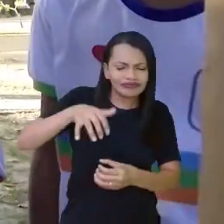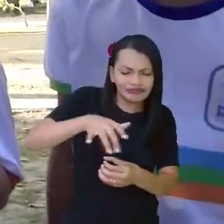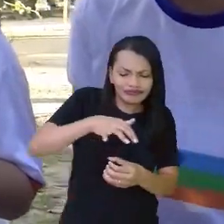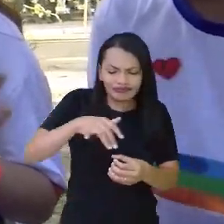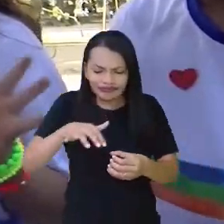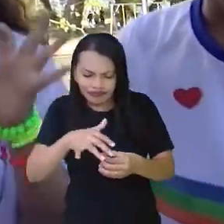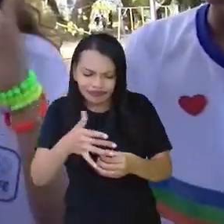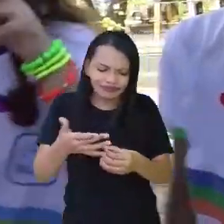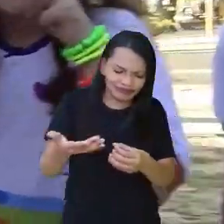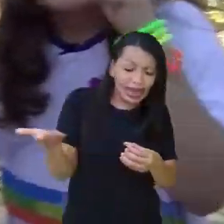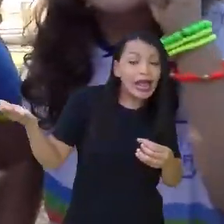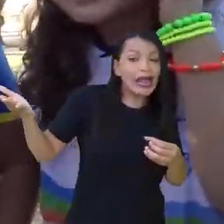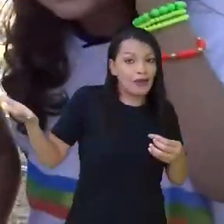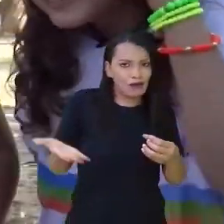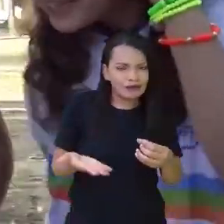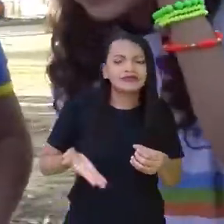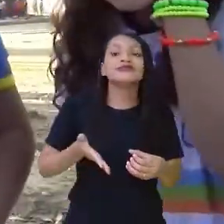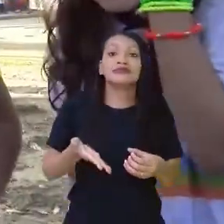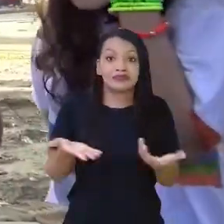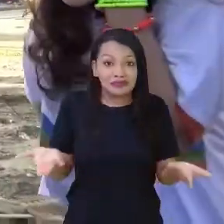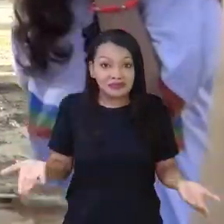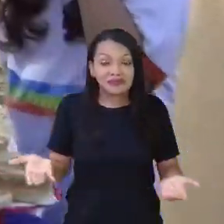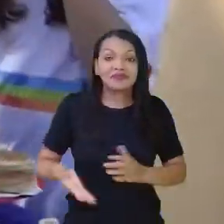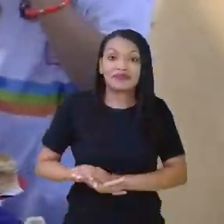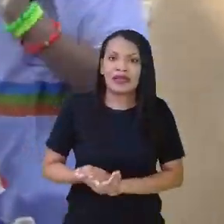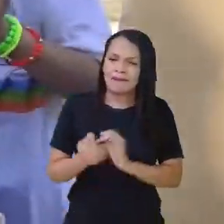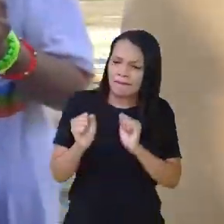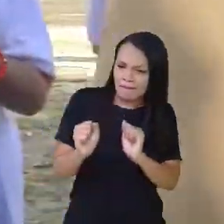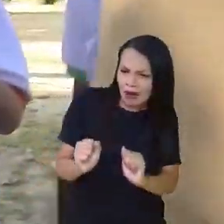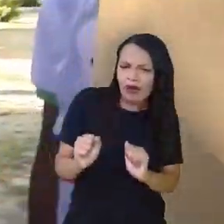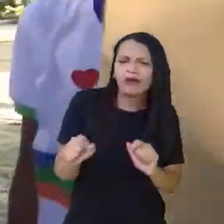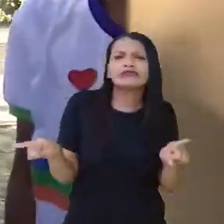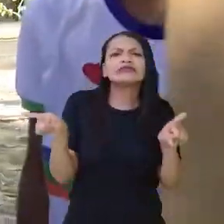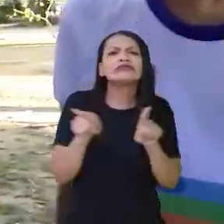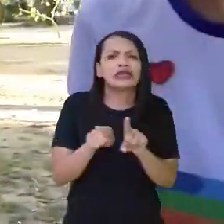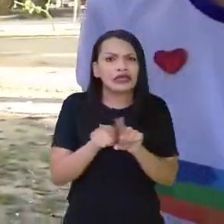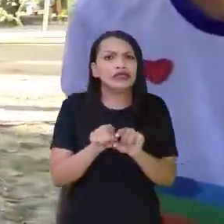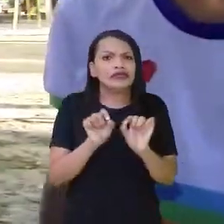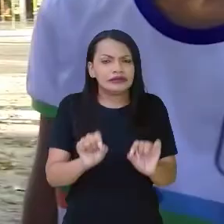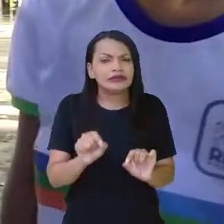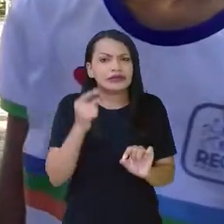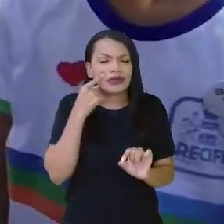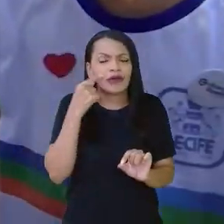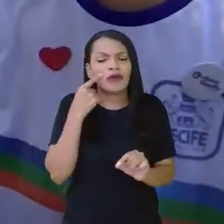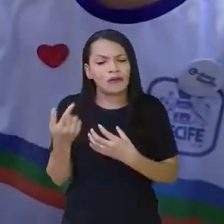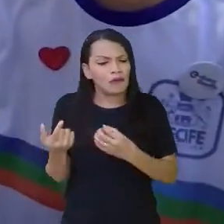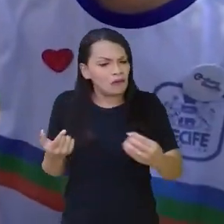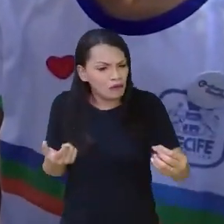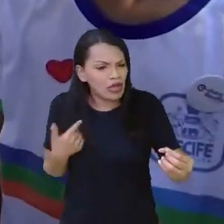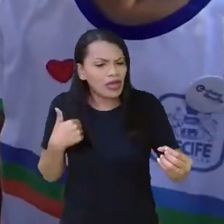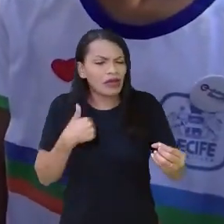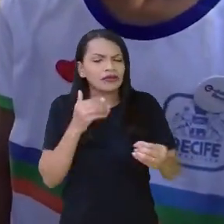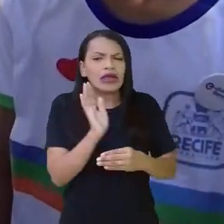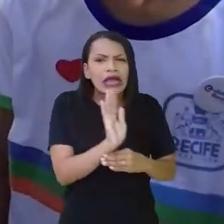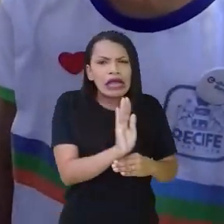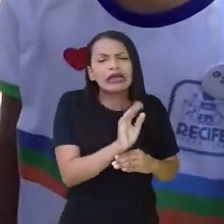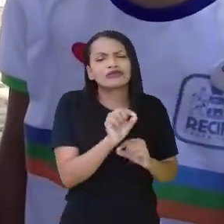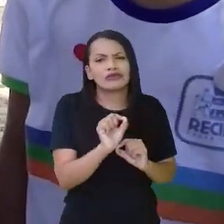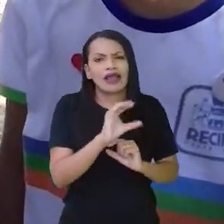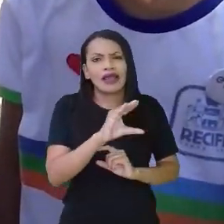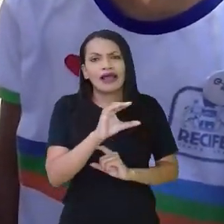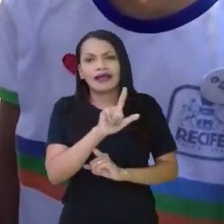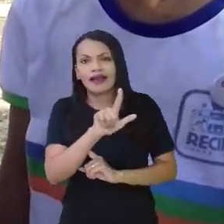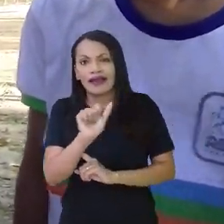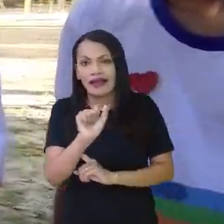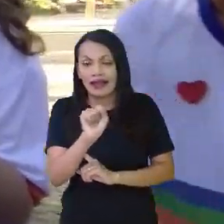agora pode então Segura para mim Clarice eu